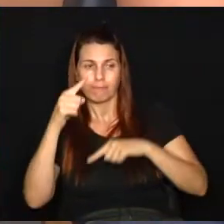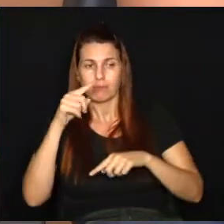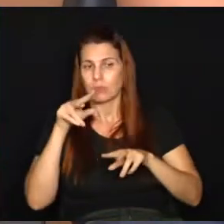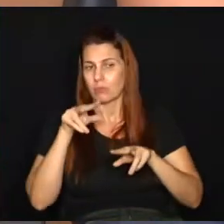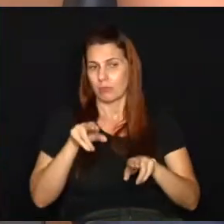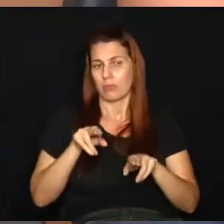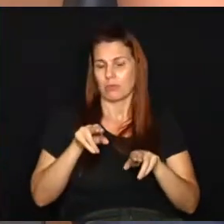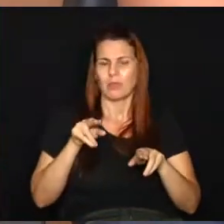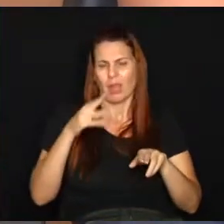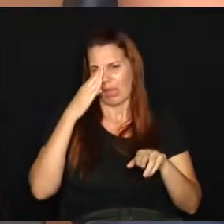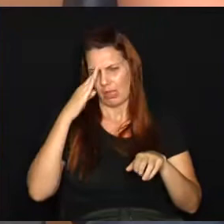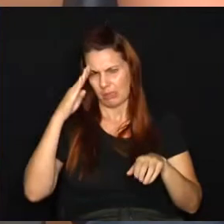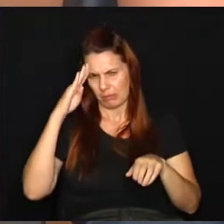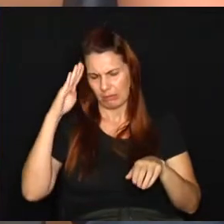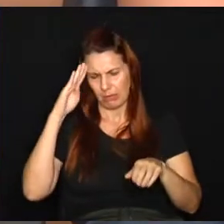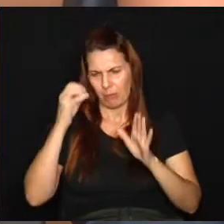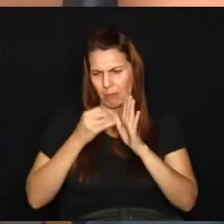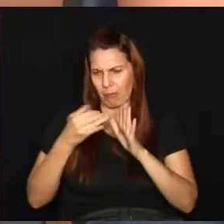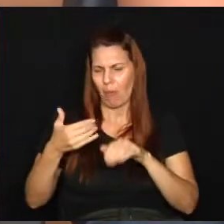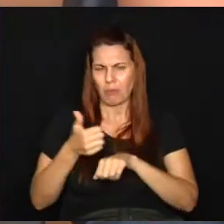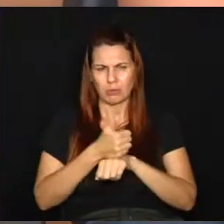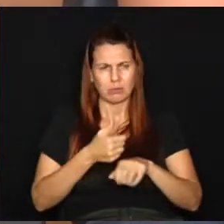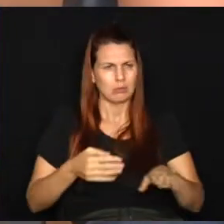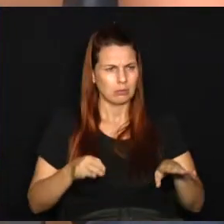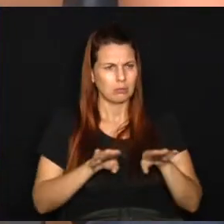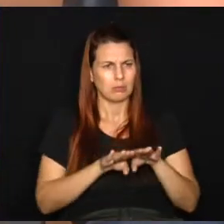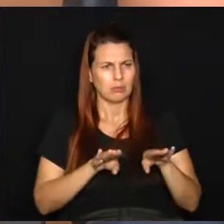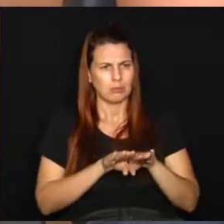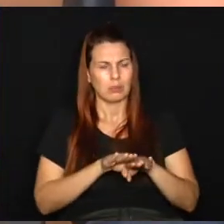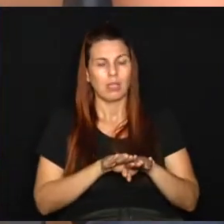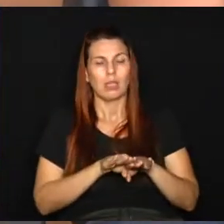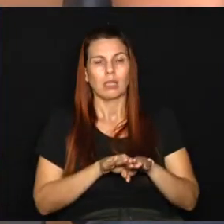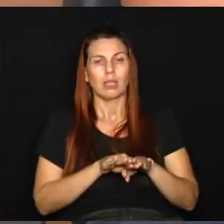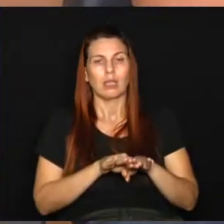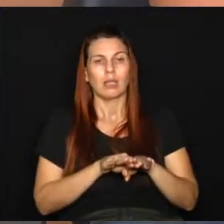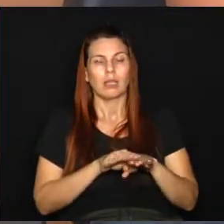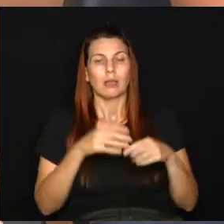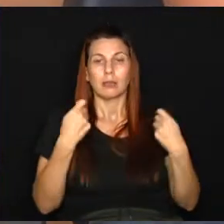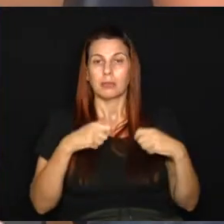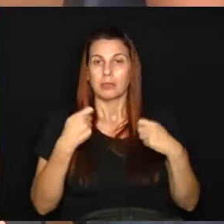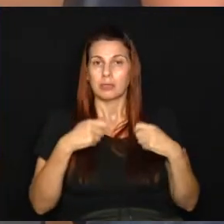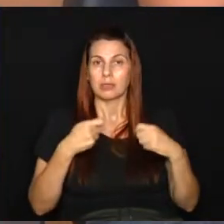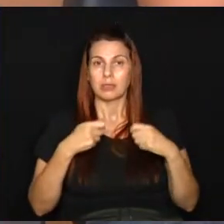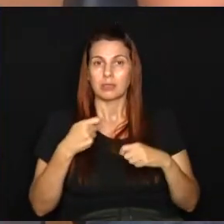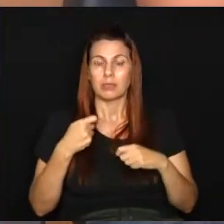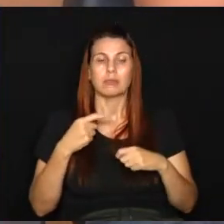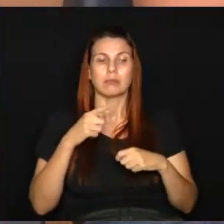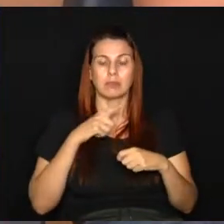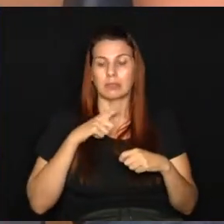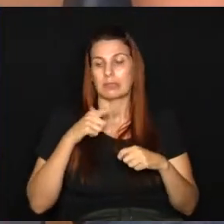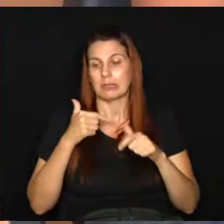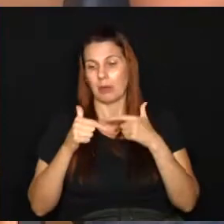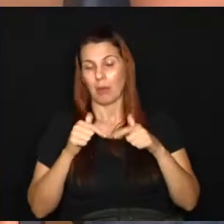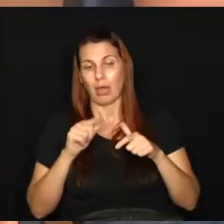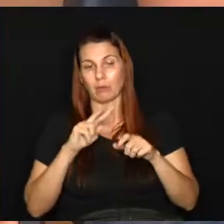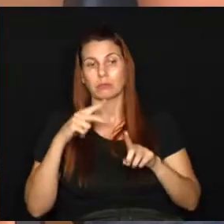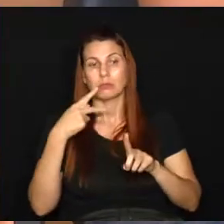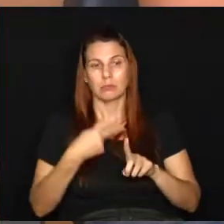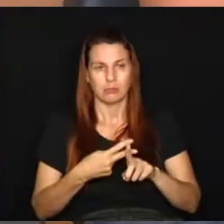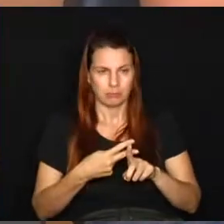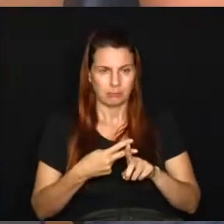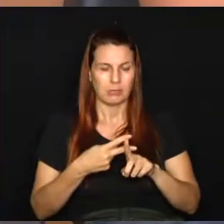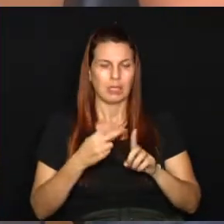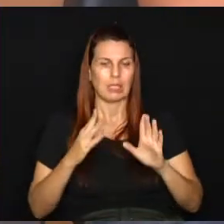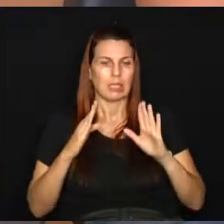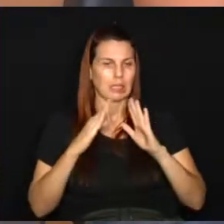não só na área acadêmica, mas na área profissional, se elas precisam lidar com a dupla jornada no trabalho